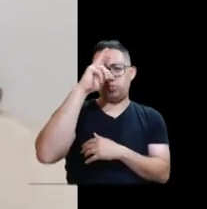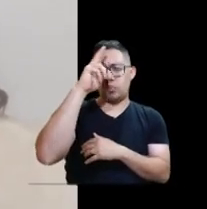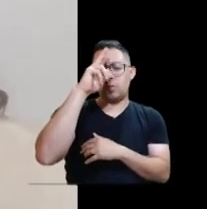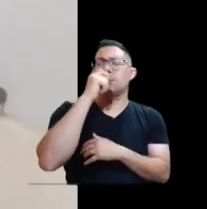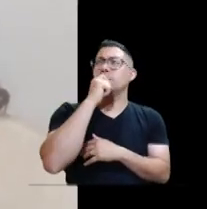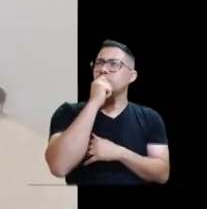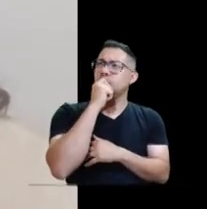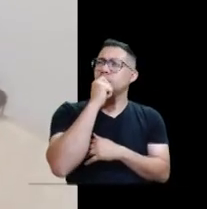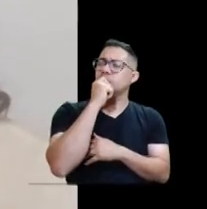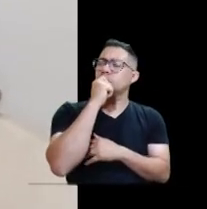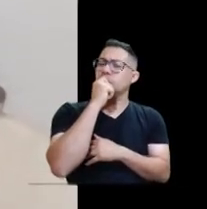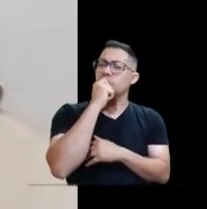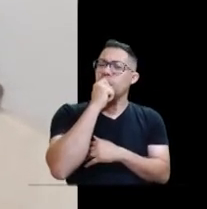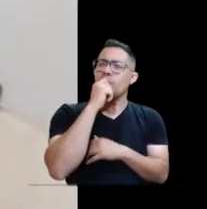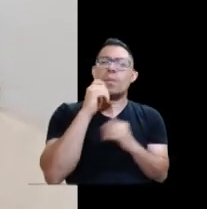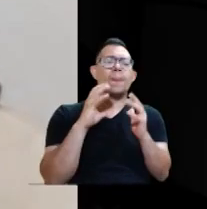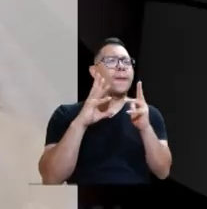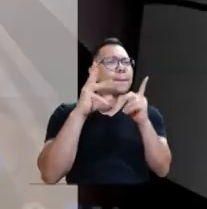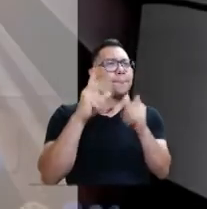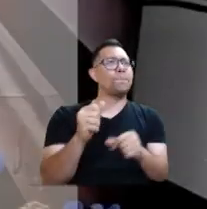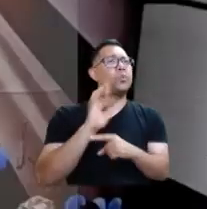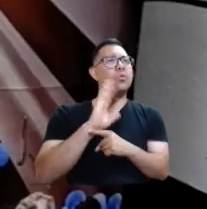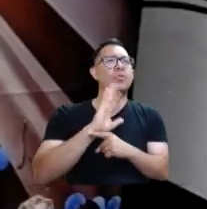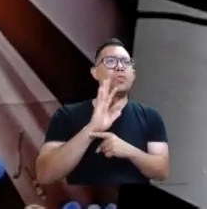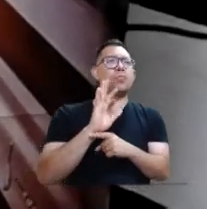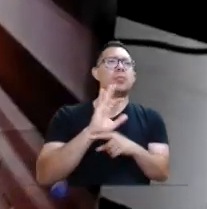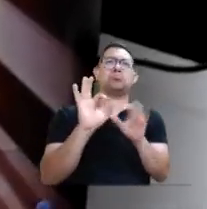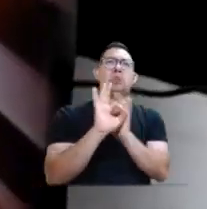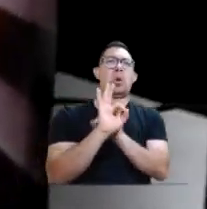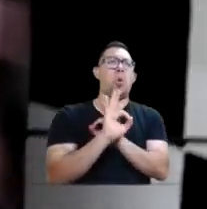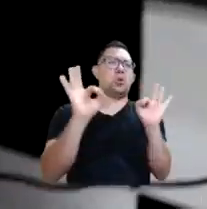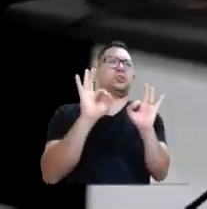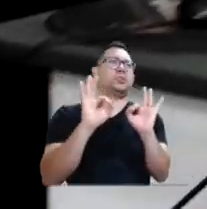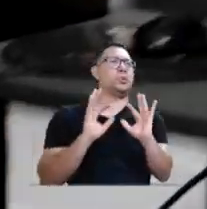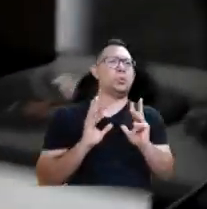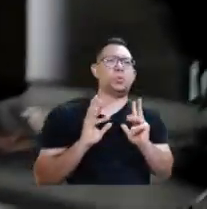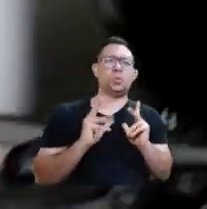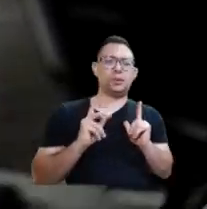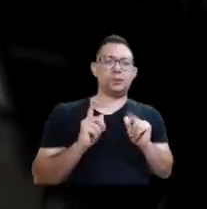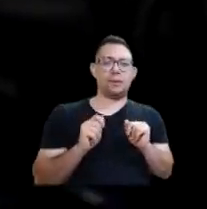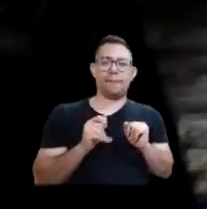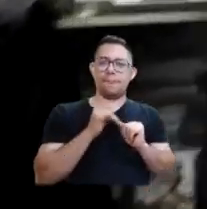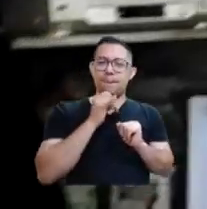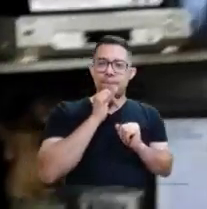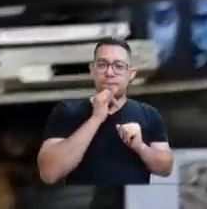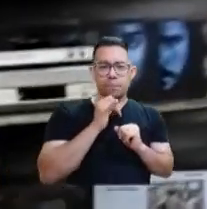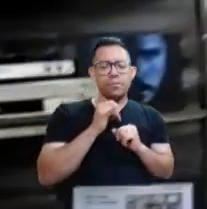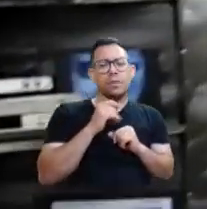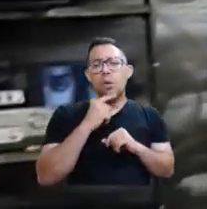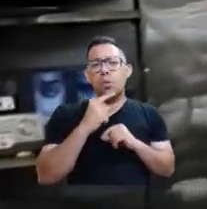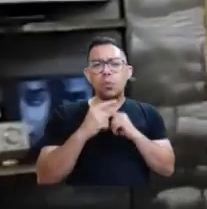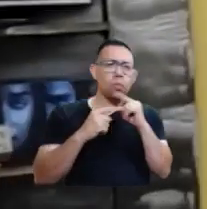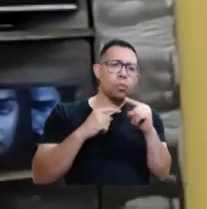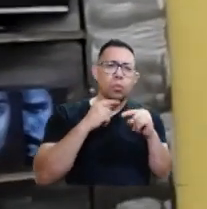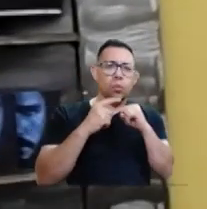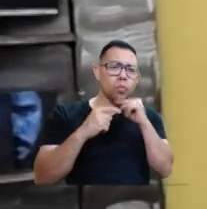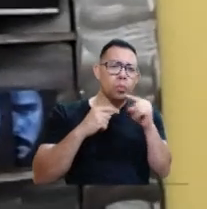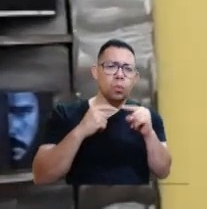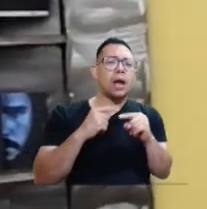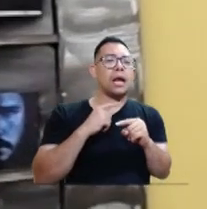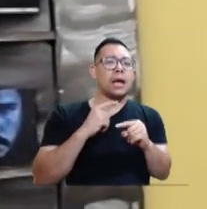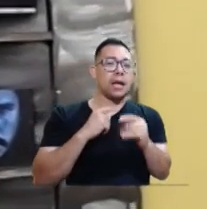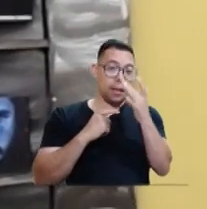me recordo de ter pego pelo menos um filme na gramofone que não tenha sido ótimo, né? Porque quando